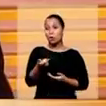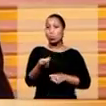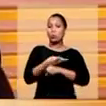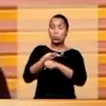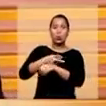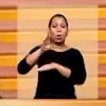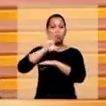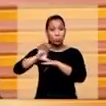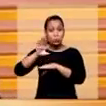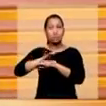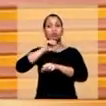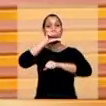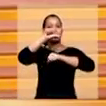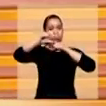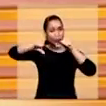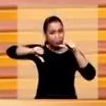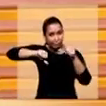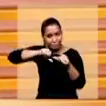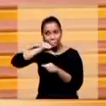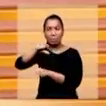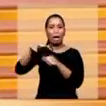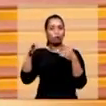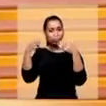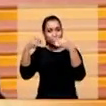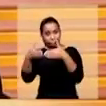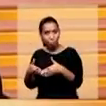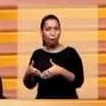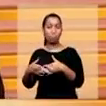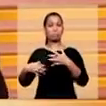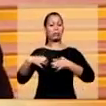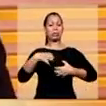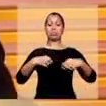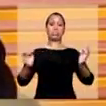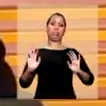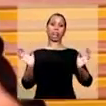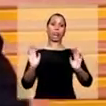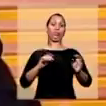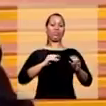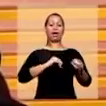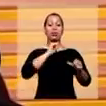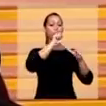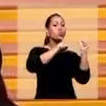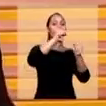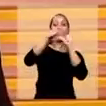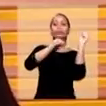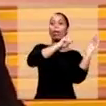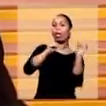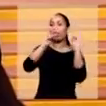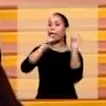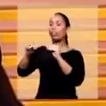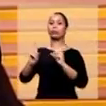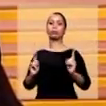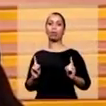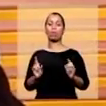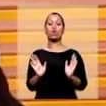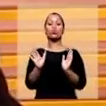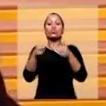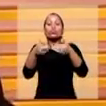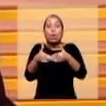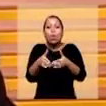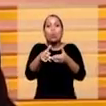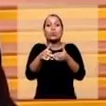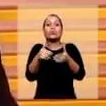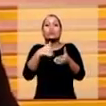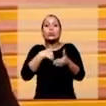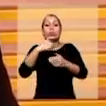um curso e mudar um pouco o foco, sem me desesperar, sem também ficar pulando de galho em galho, ou é melhor eu me focar